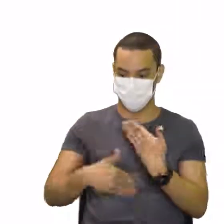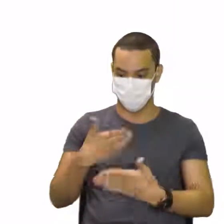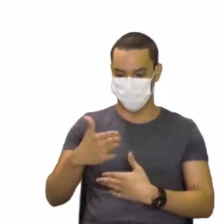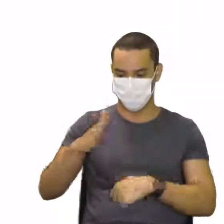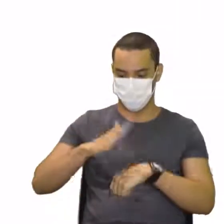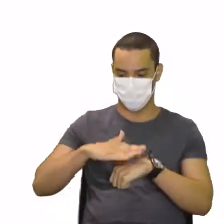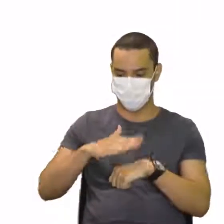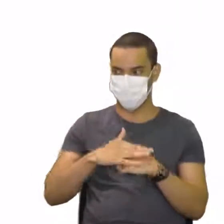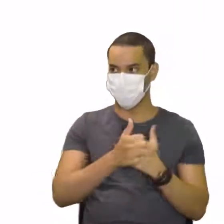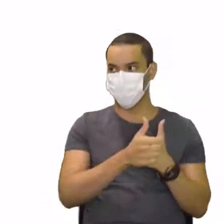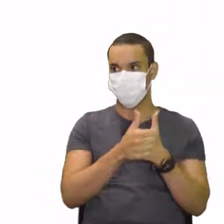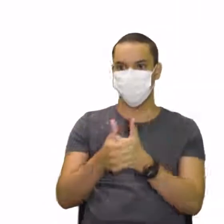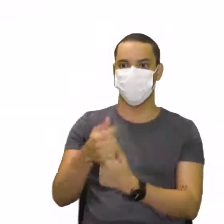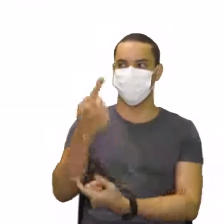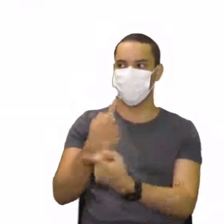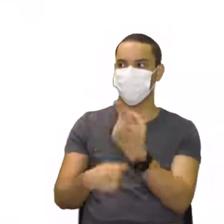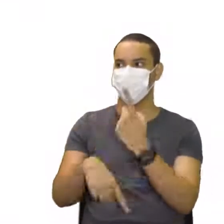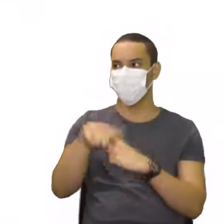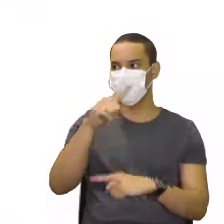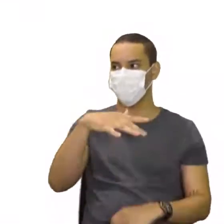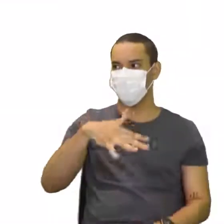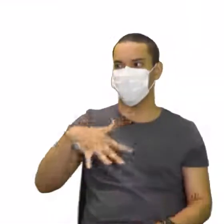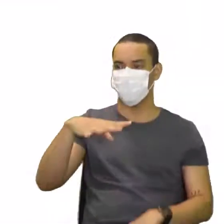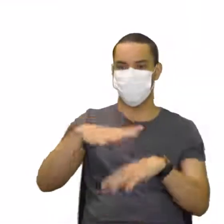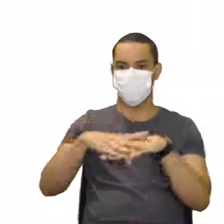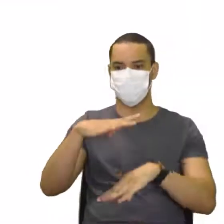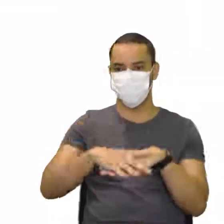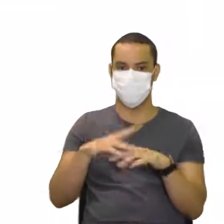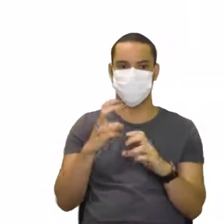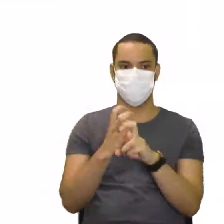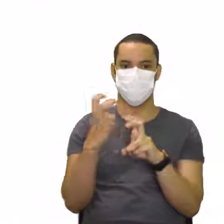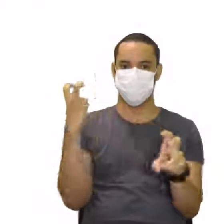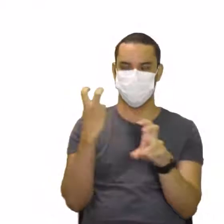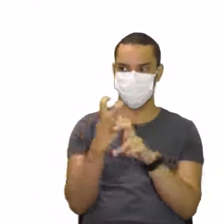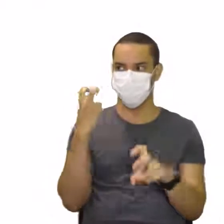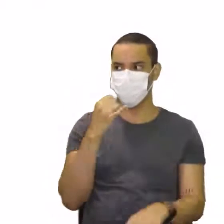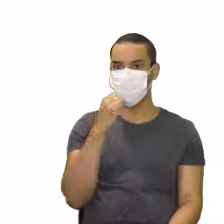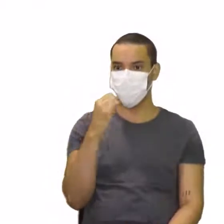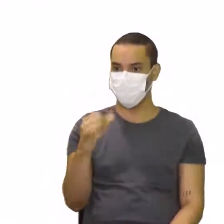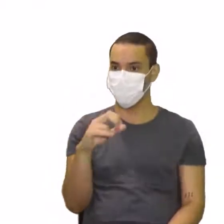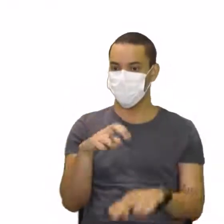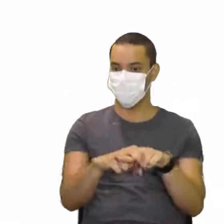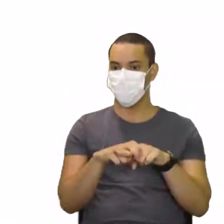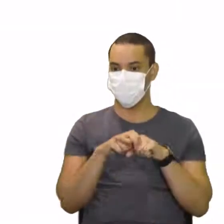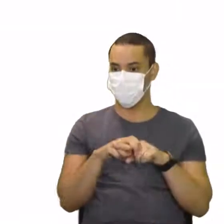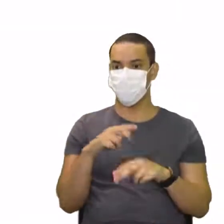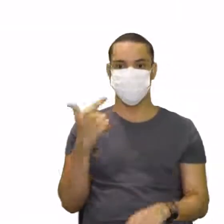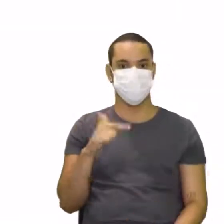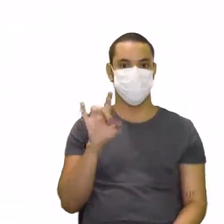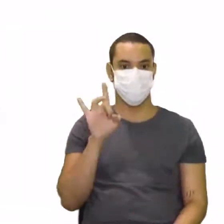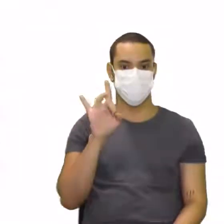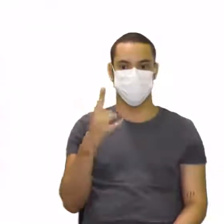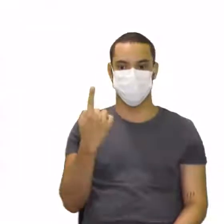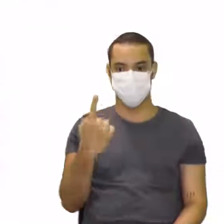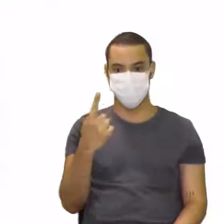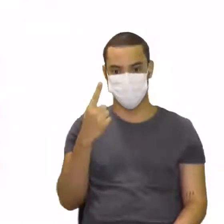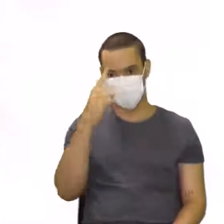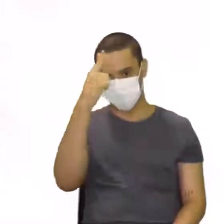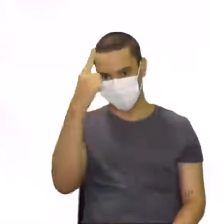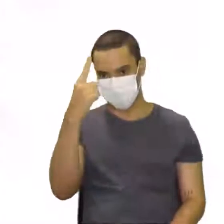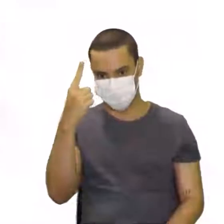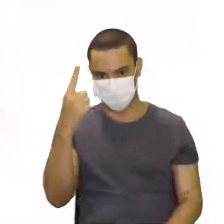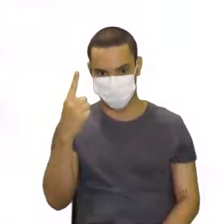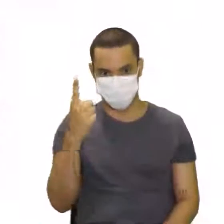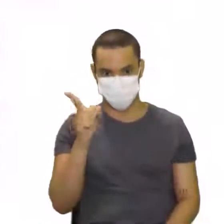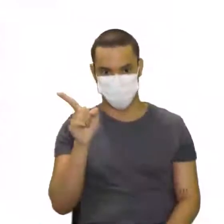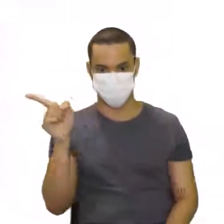tempo, acompanhando aí o avanço das áreas da matemática, engenharia, eletrônica, e por isso que não existe somente um inventor.